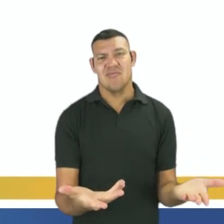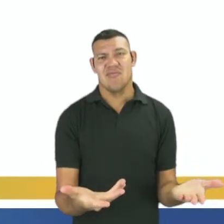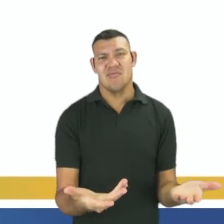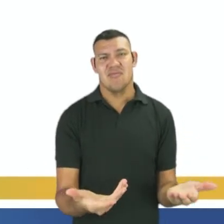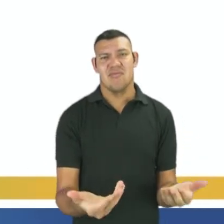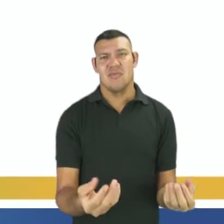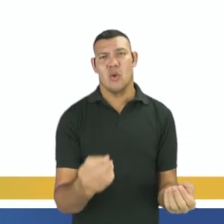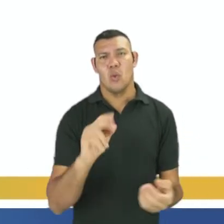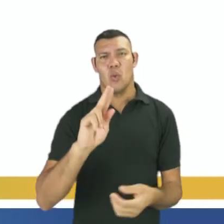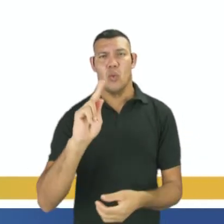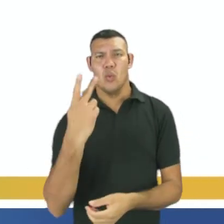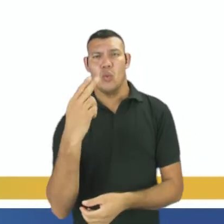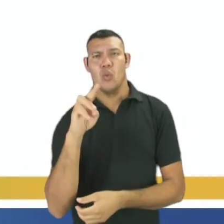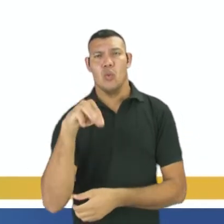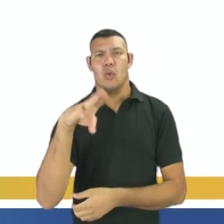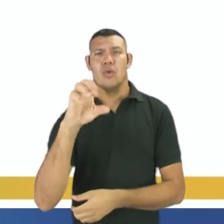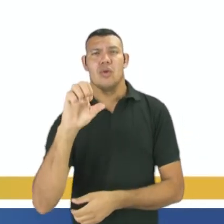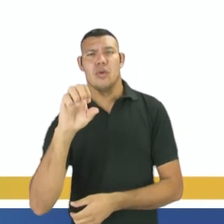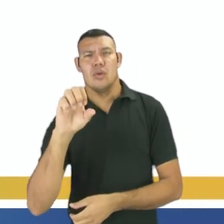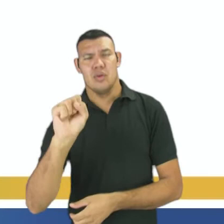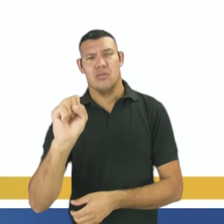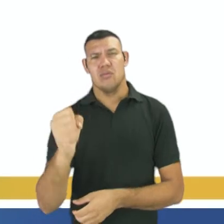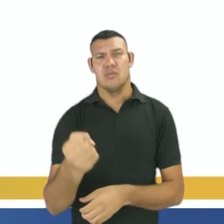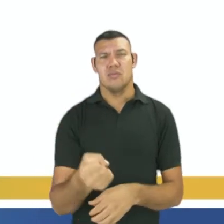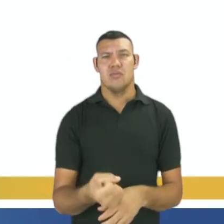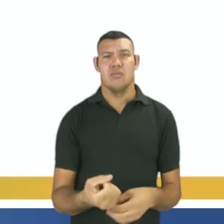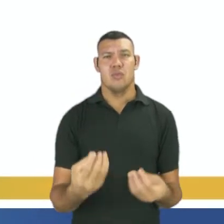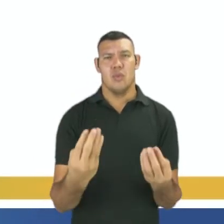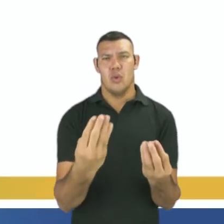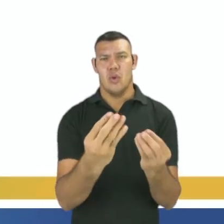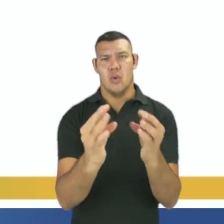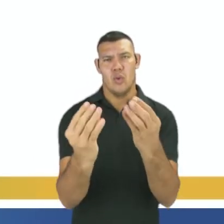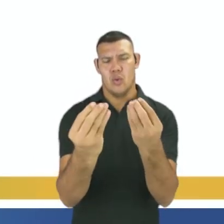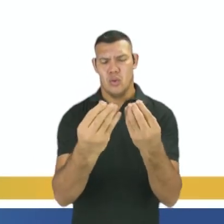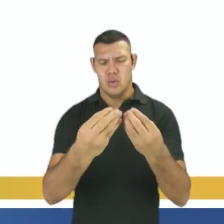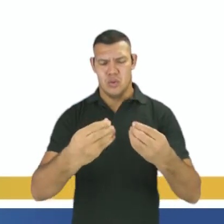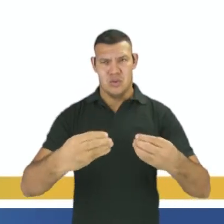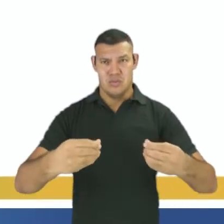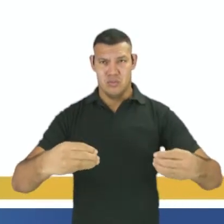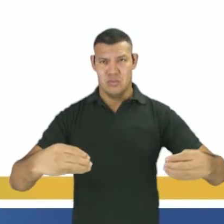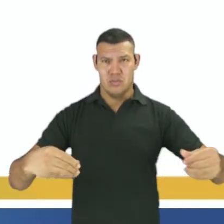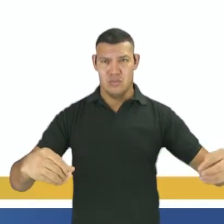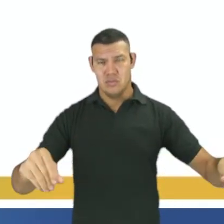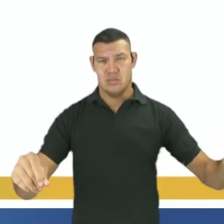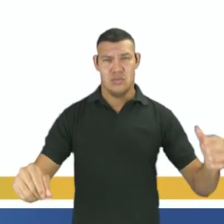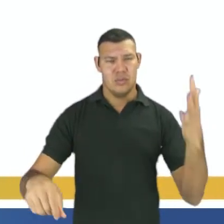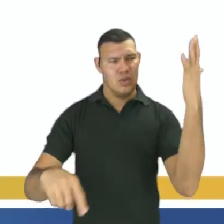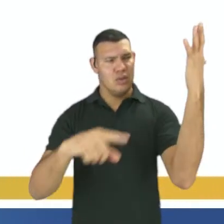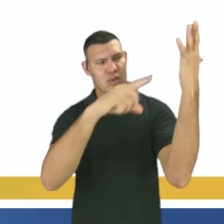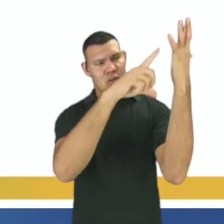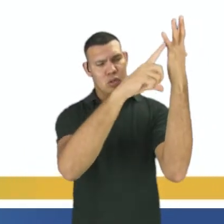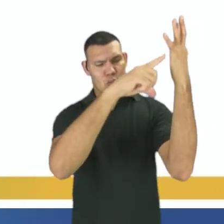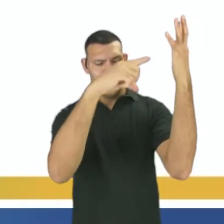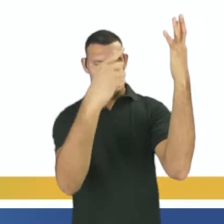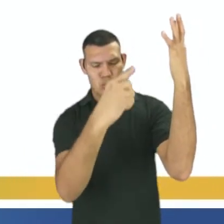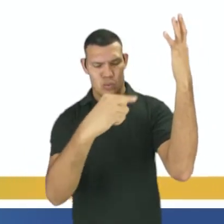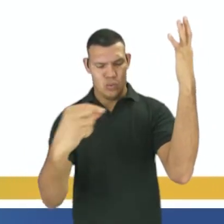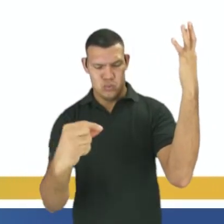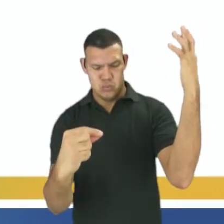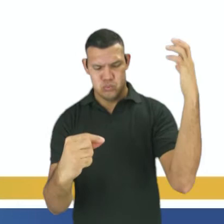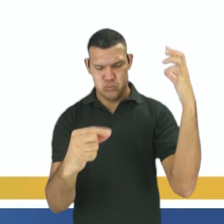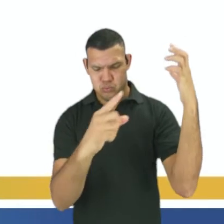somos né formados pelo pela decomposição os nessa das Folhas né da matéria matéria orgânica